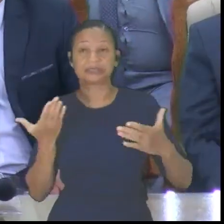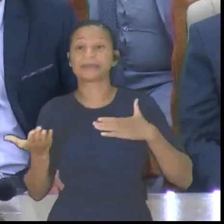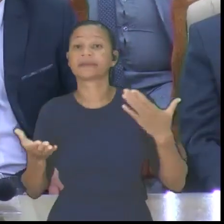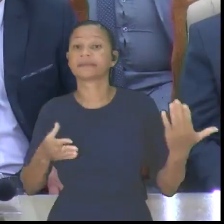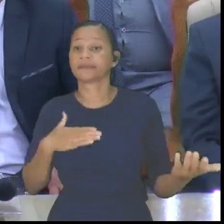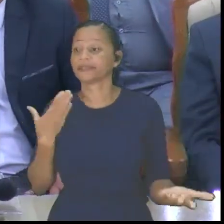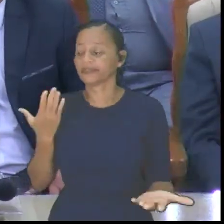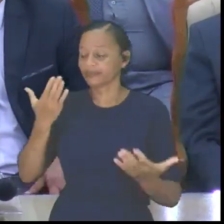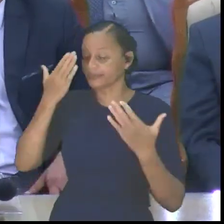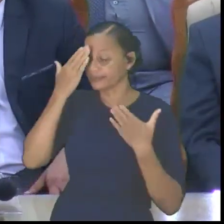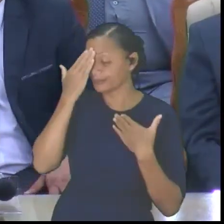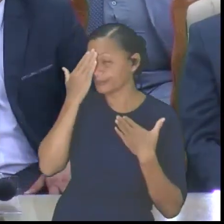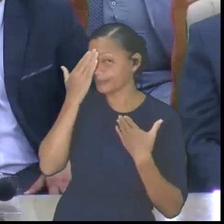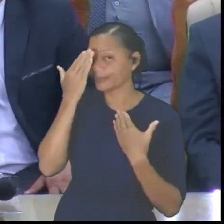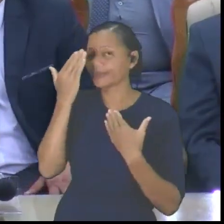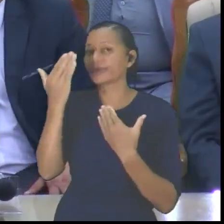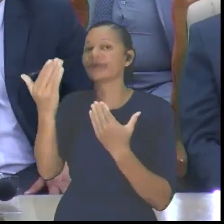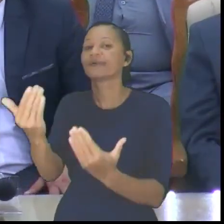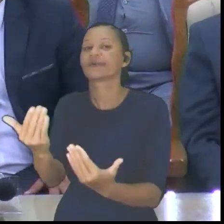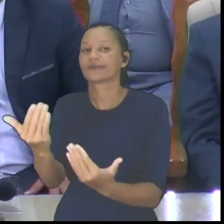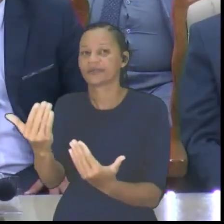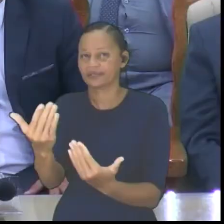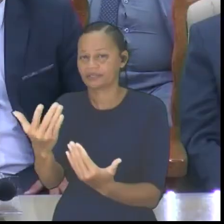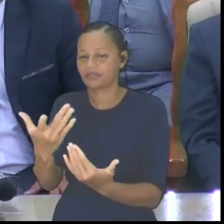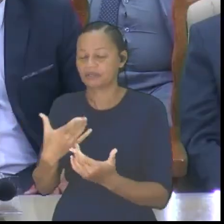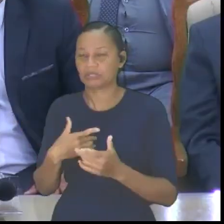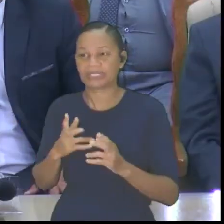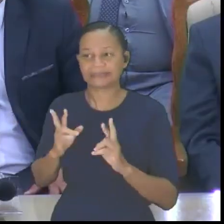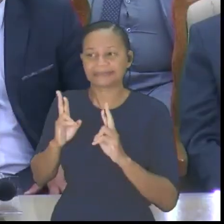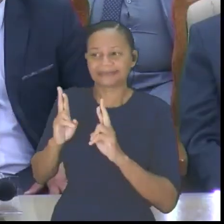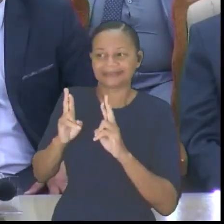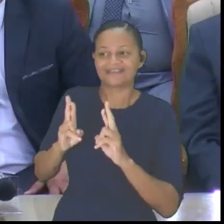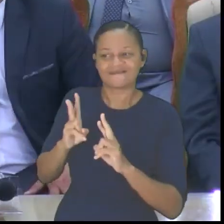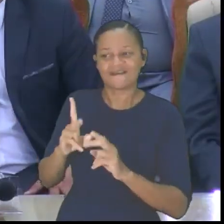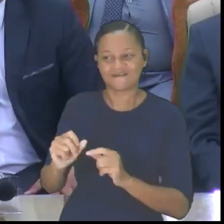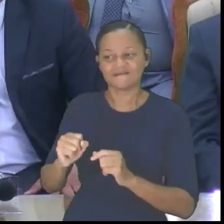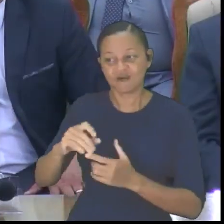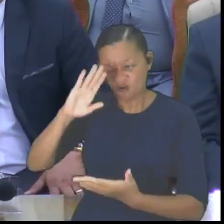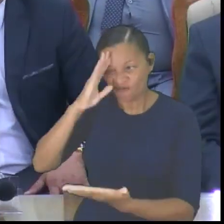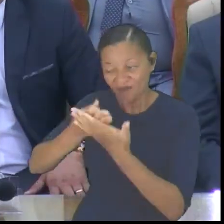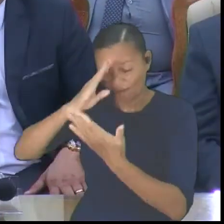gratidão do que viver frustrado com a expectativa.